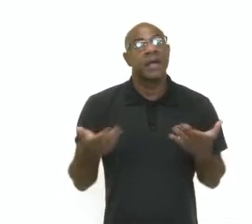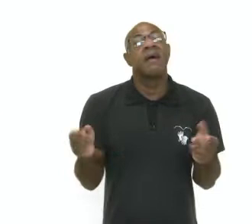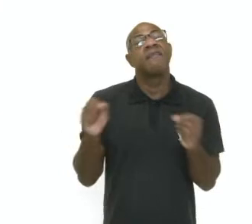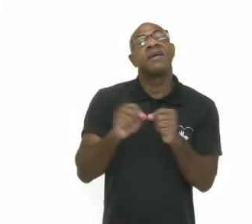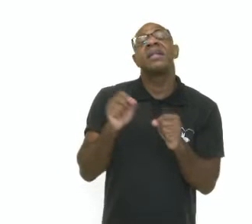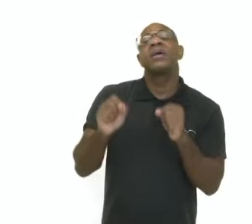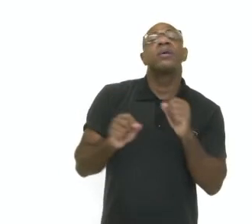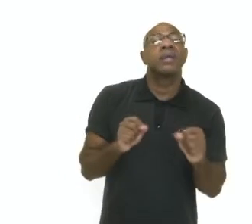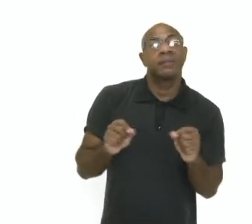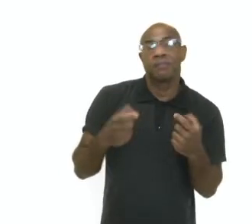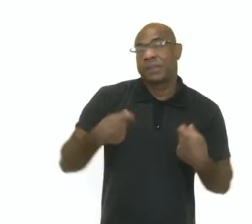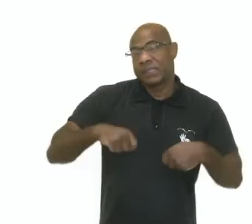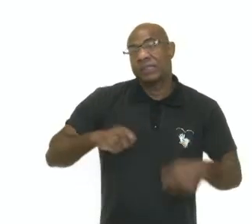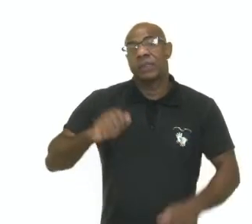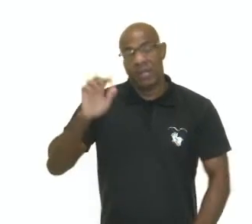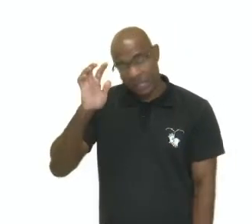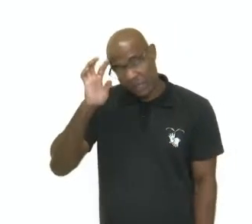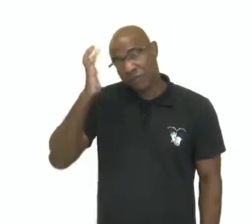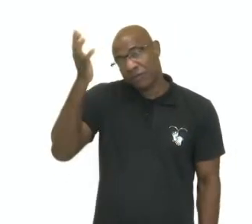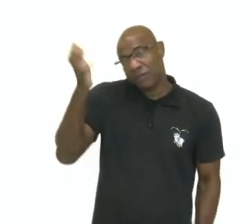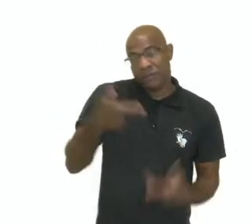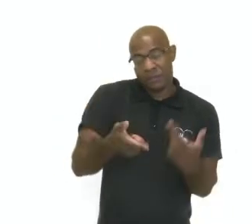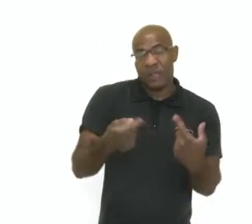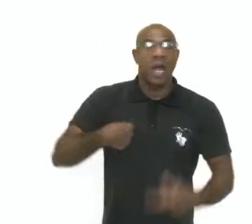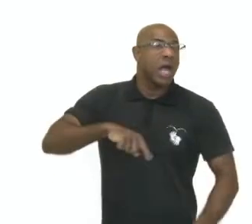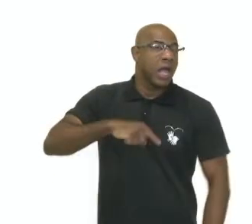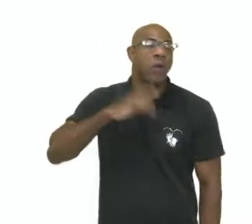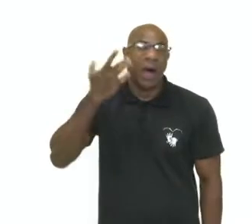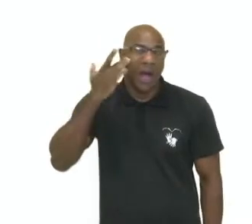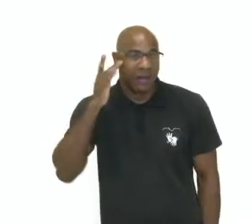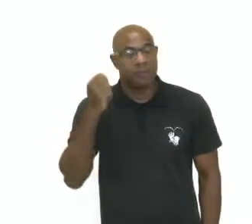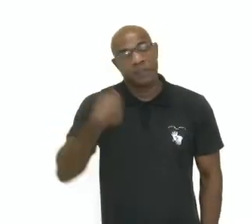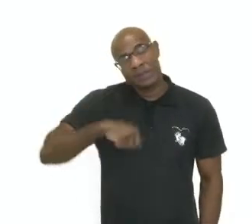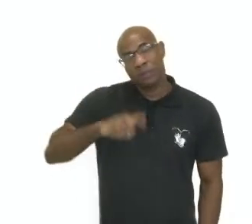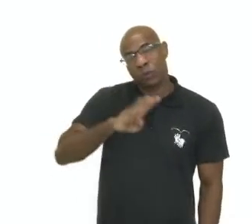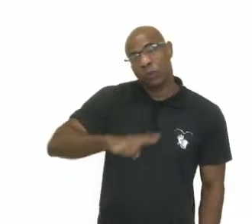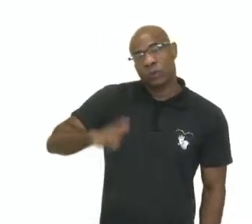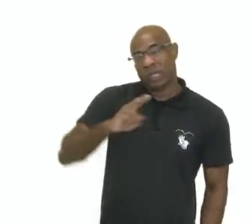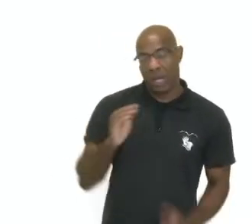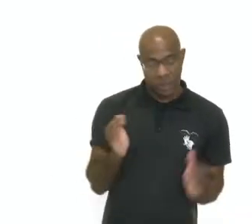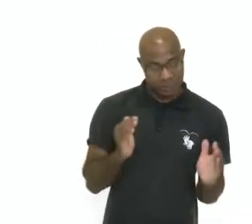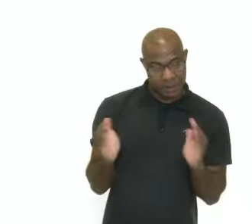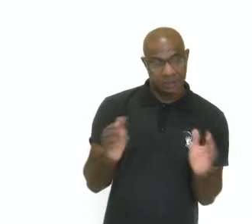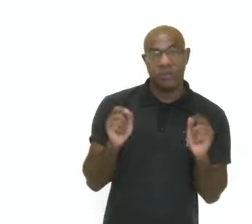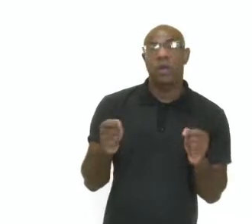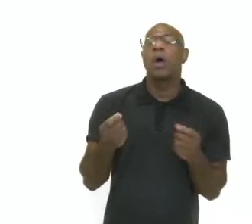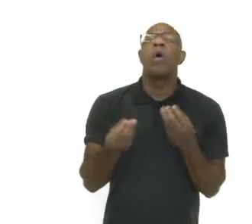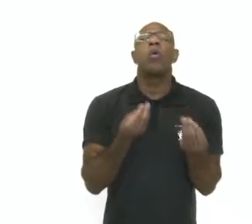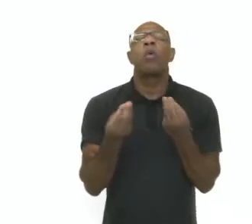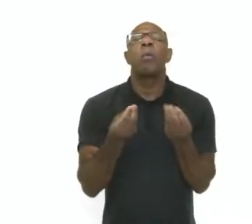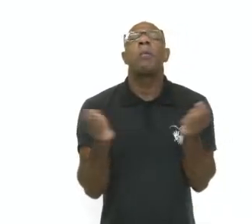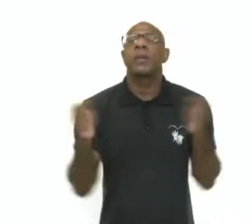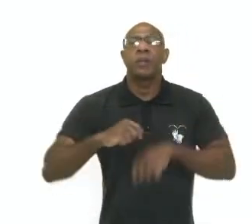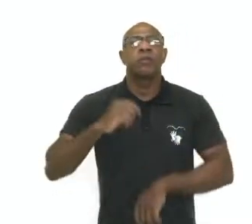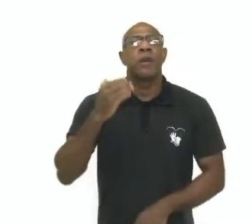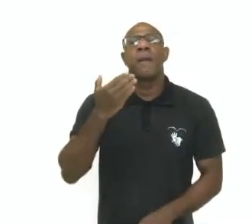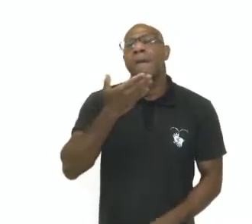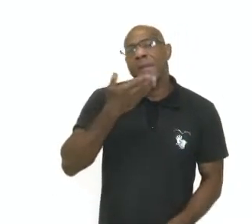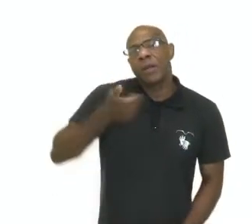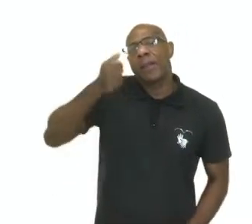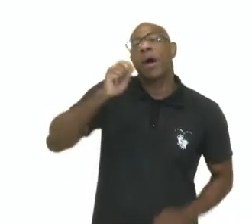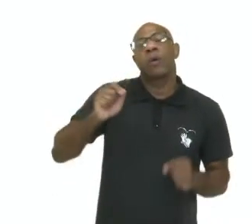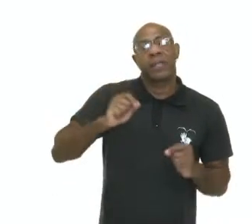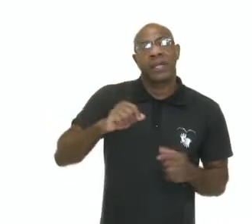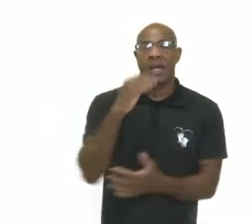da solução. Acho que podemos usar esse momento para pensar em como podemos melhorar. Como